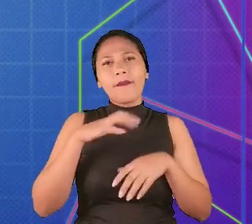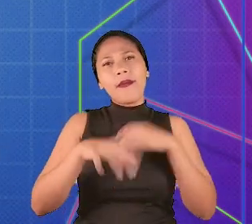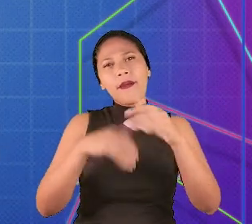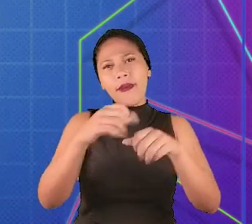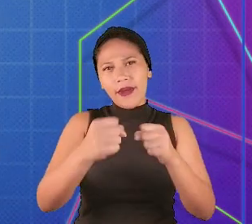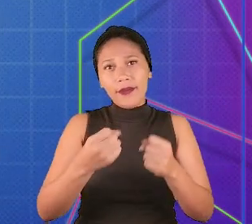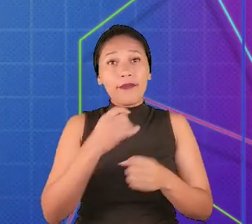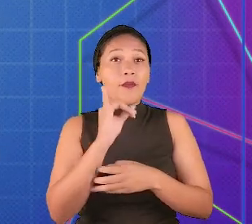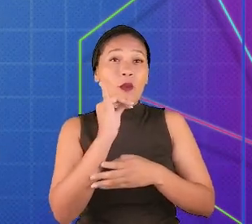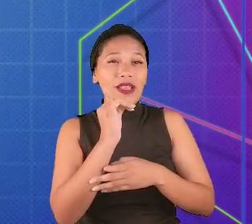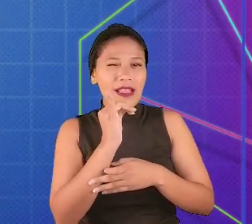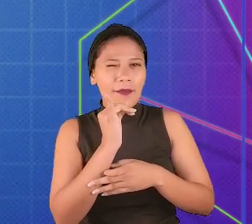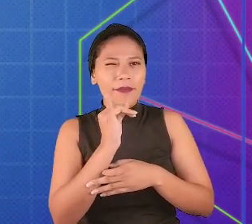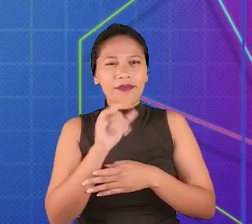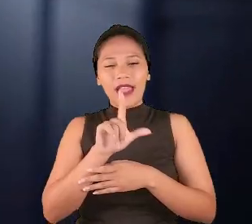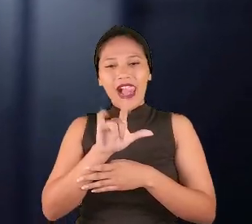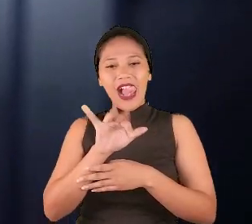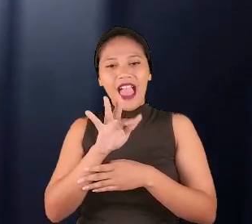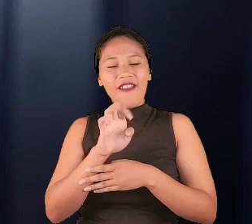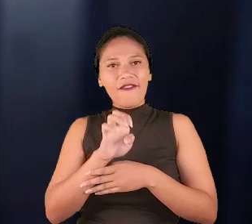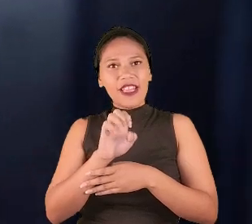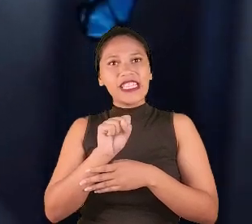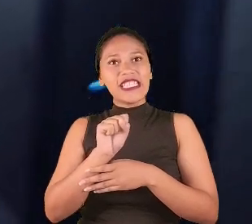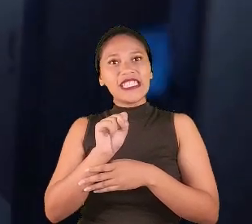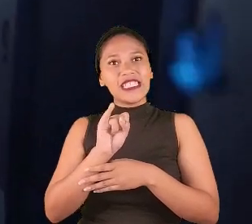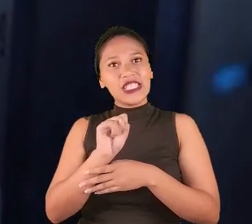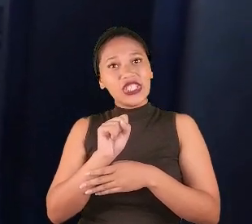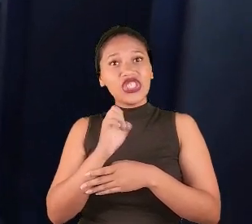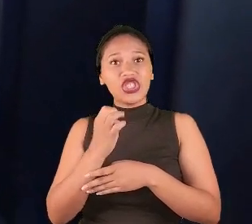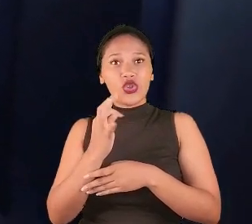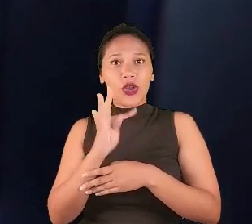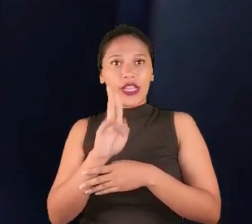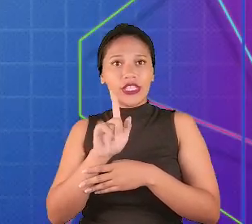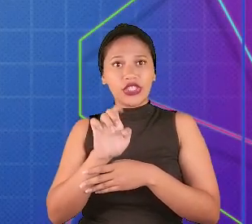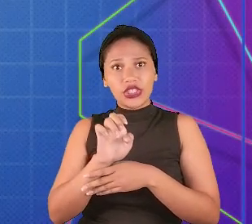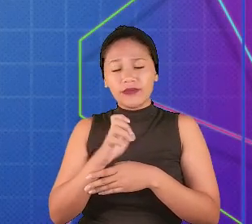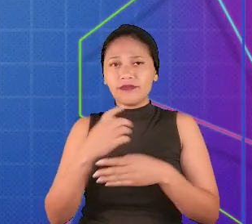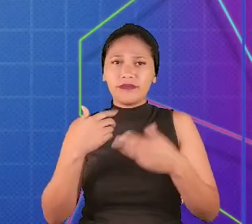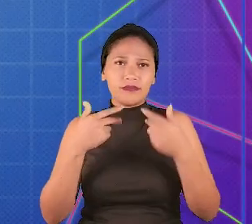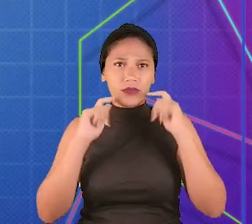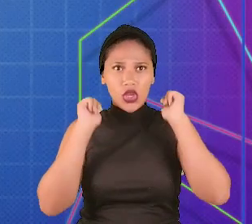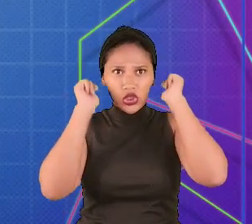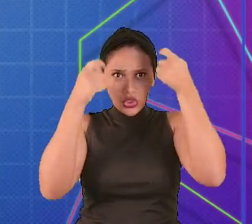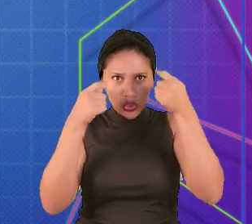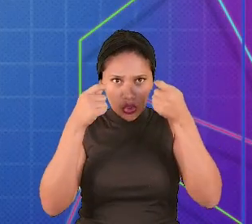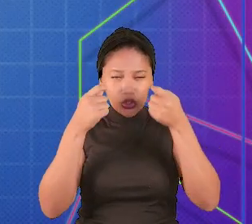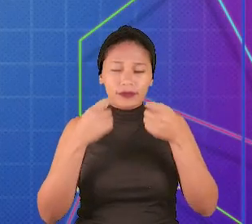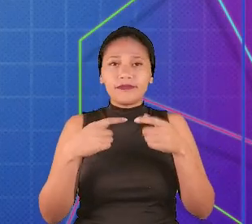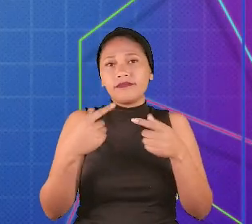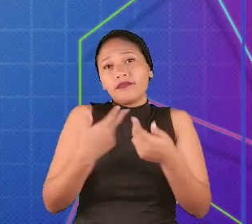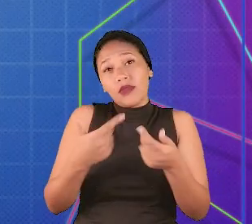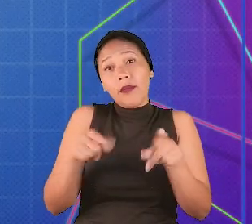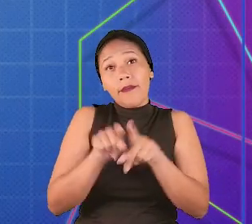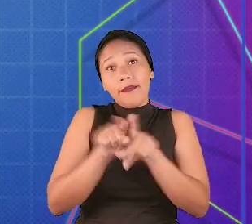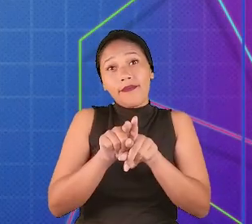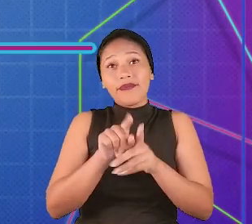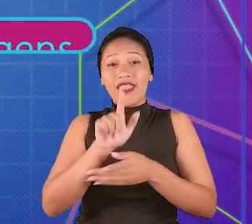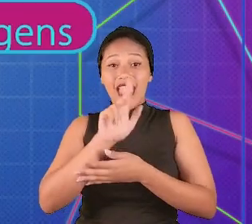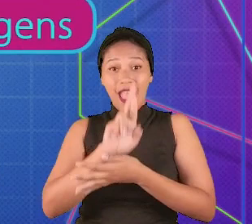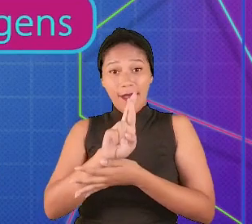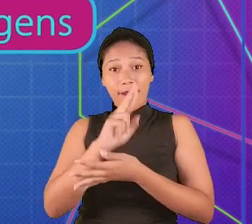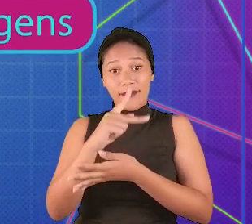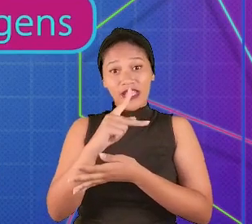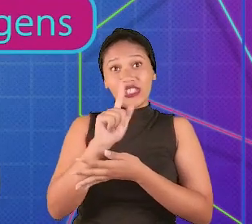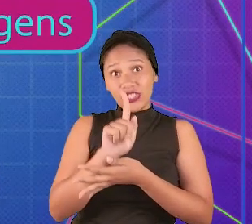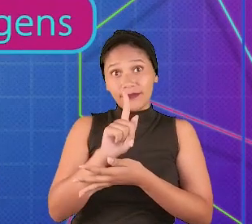por aí vai. Exemplos: Life is Strange e Assassin's Creed. RPG. Nesse gênero, os